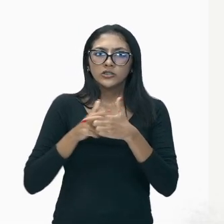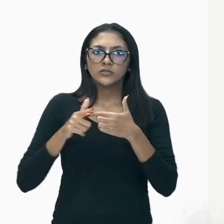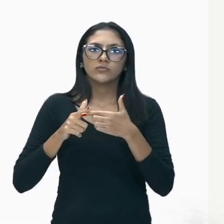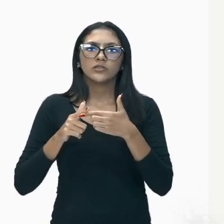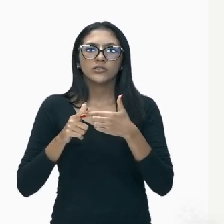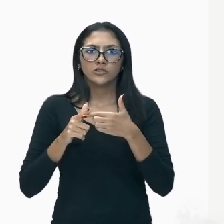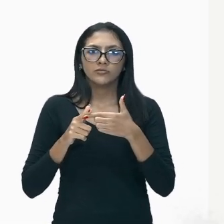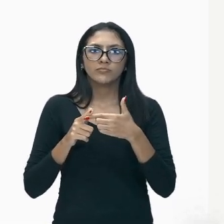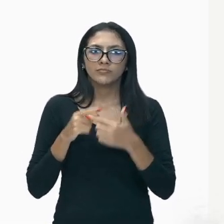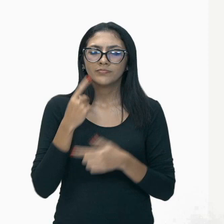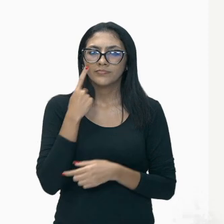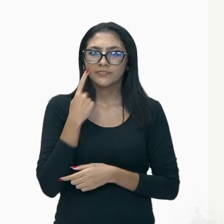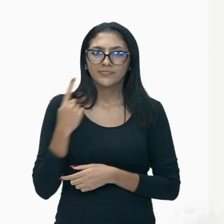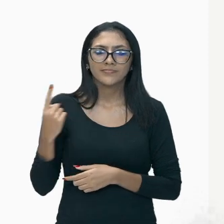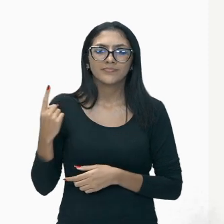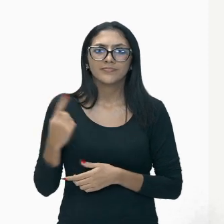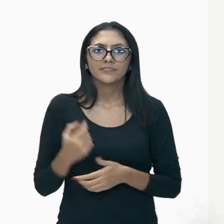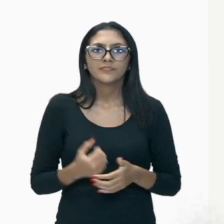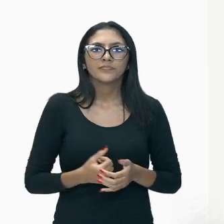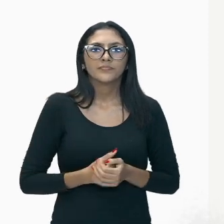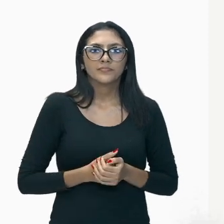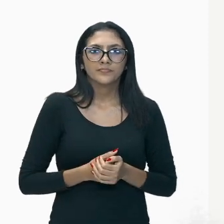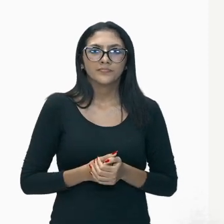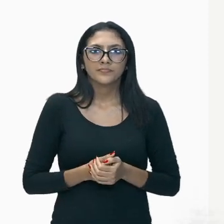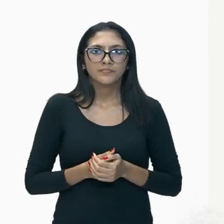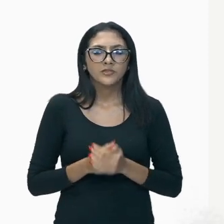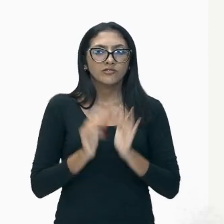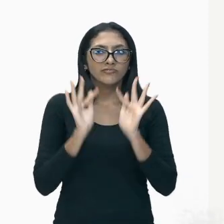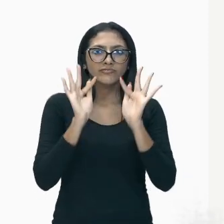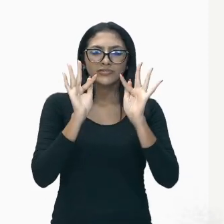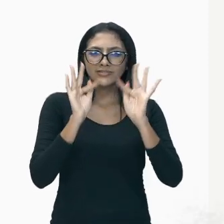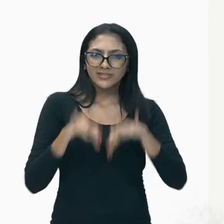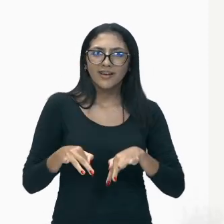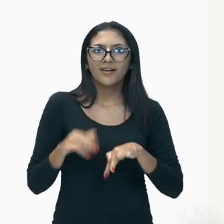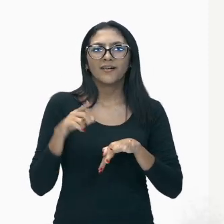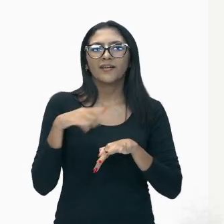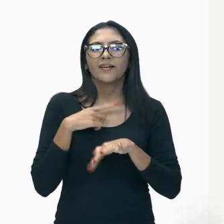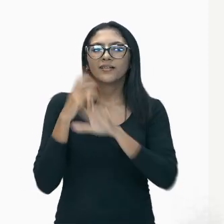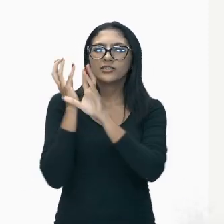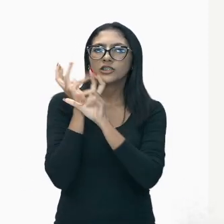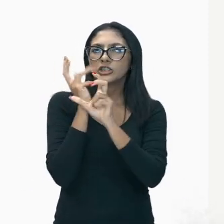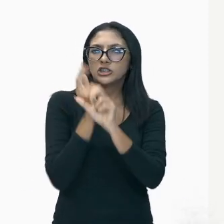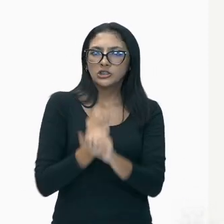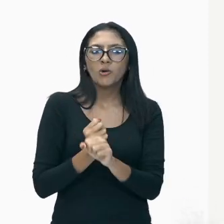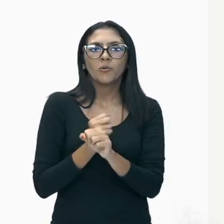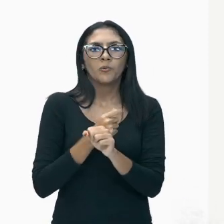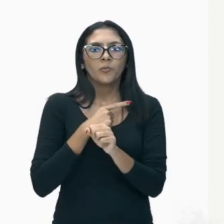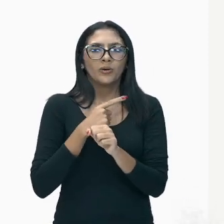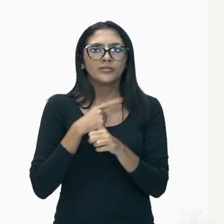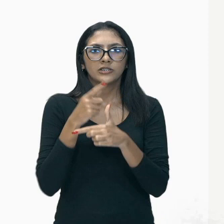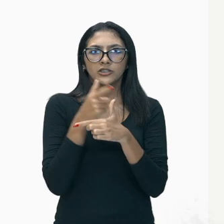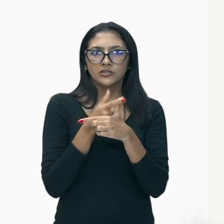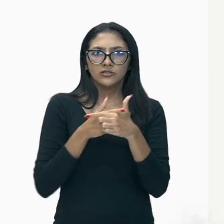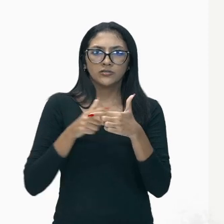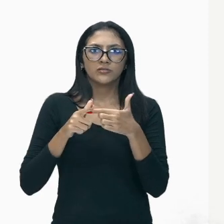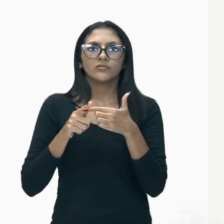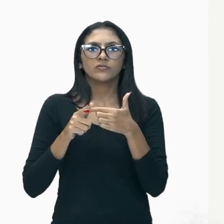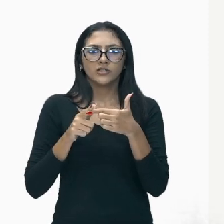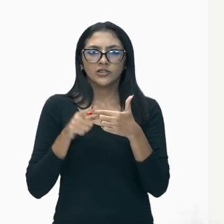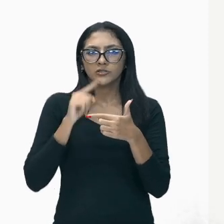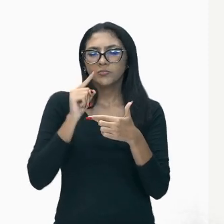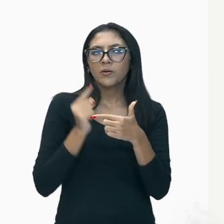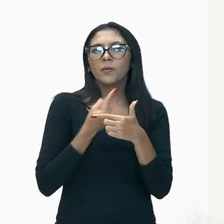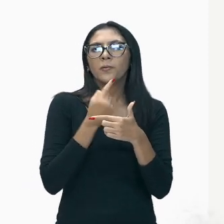a, olha só, ao final do cálculo, dividimos o resultado pelo fator